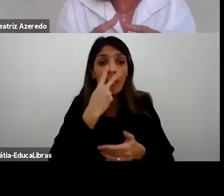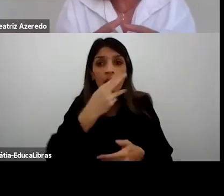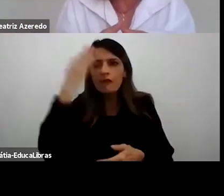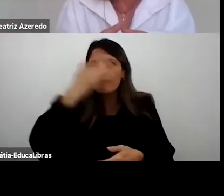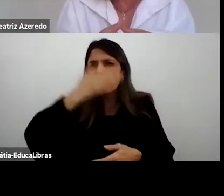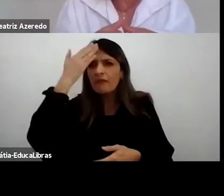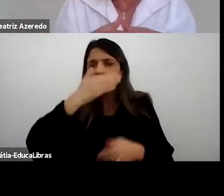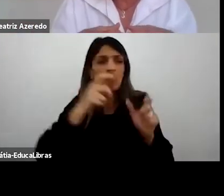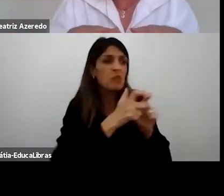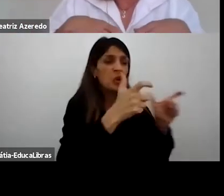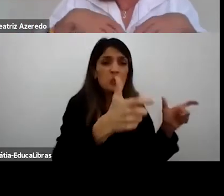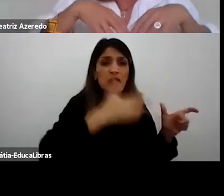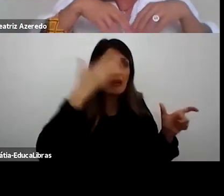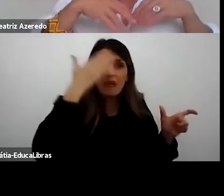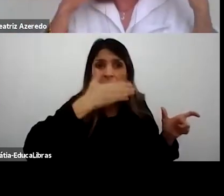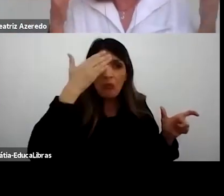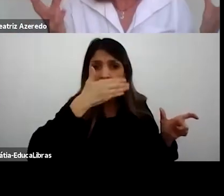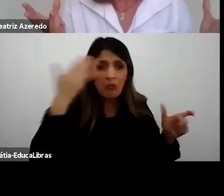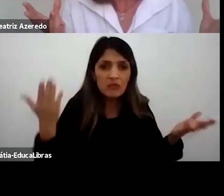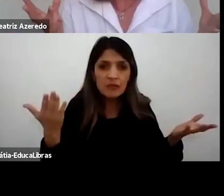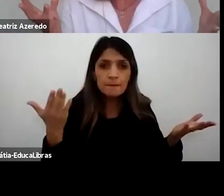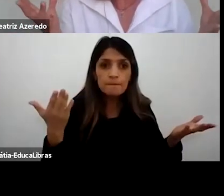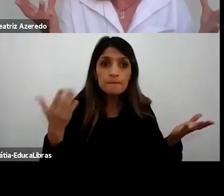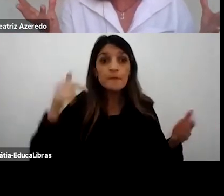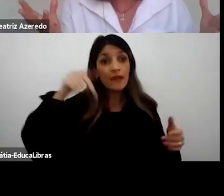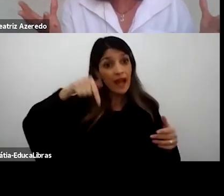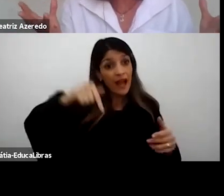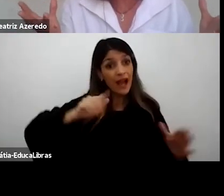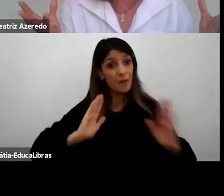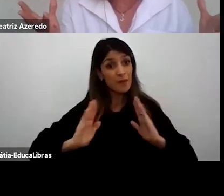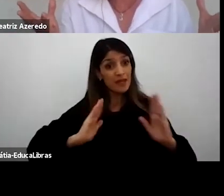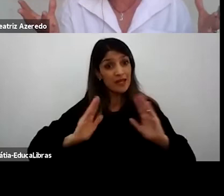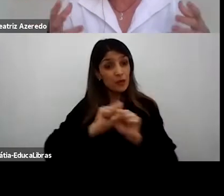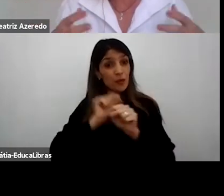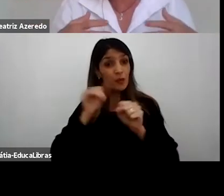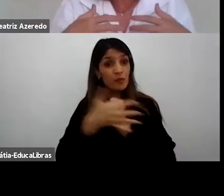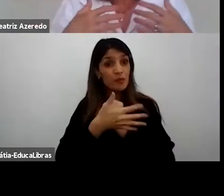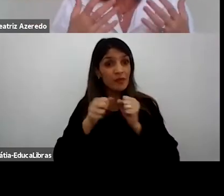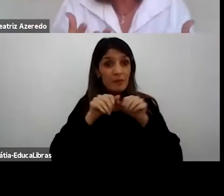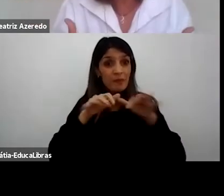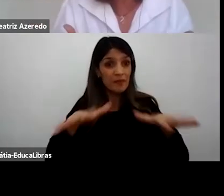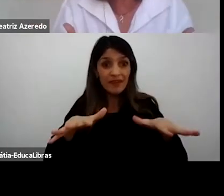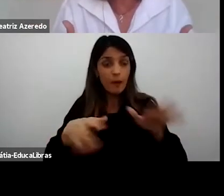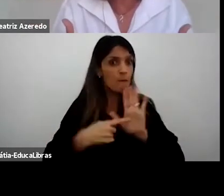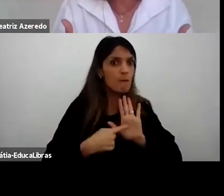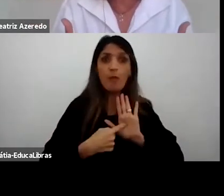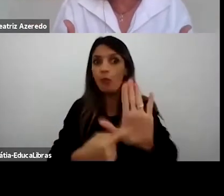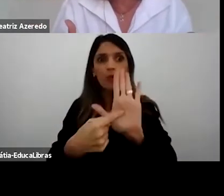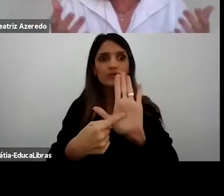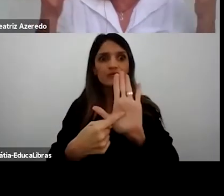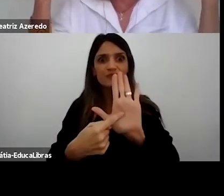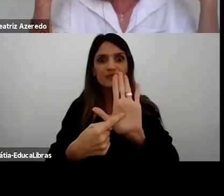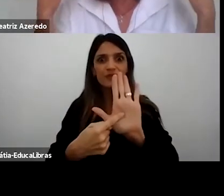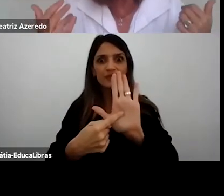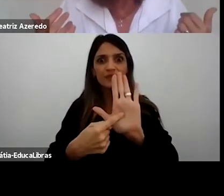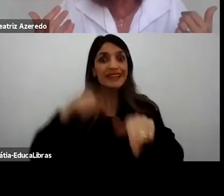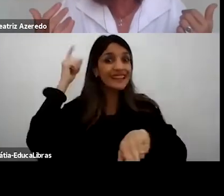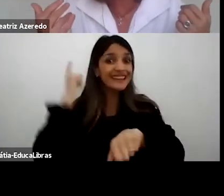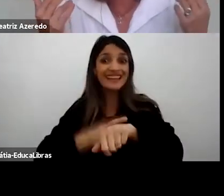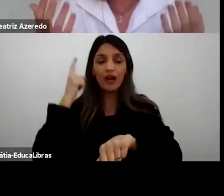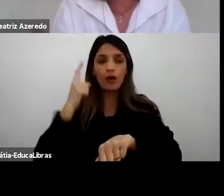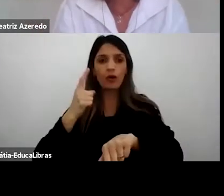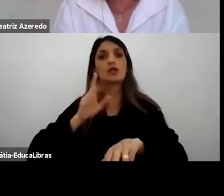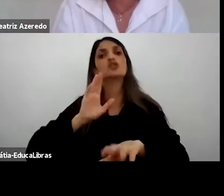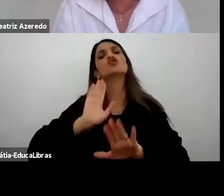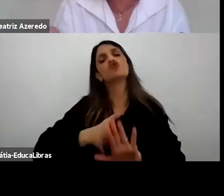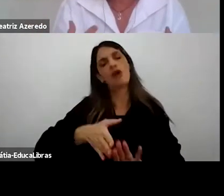A pandemia, ela meio que cai essa cortina. Né? Então, ela coloca de forma dramática o que já sabíamos,